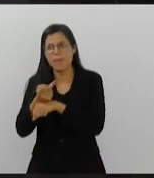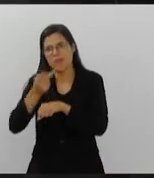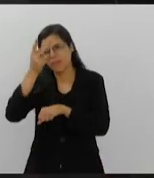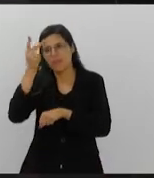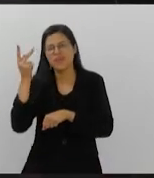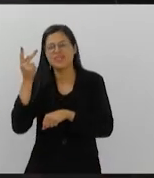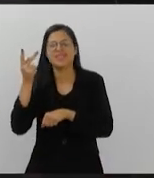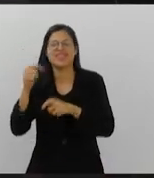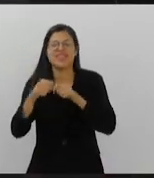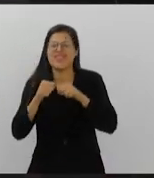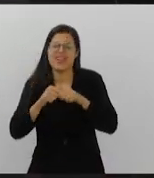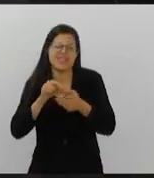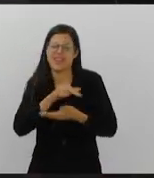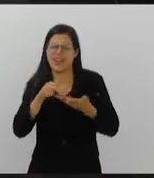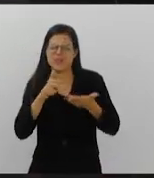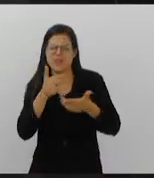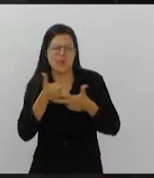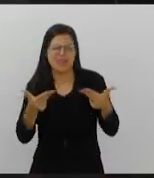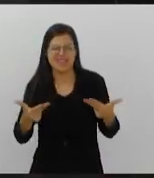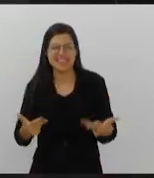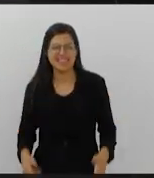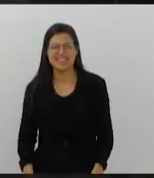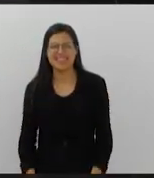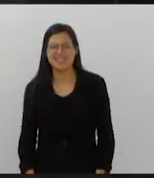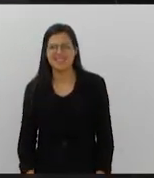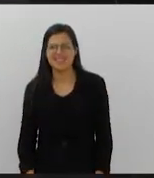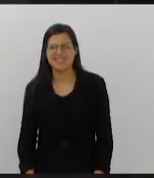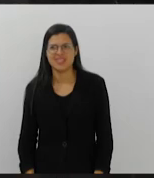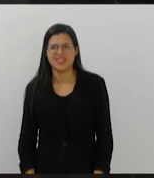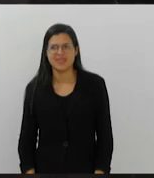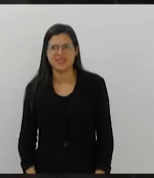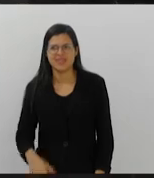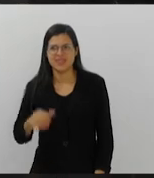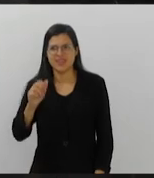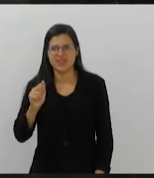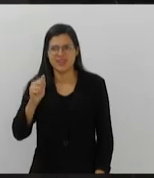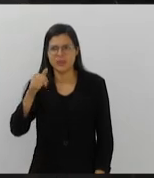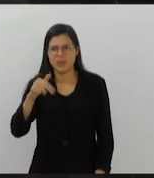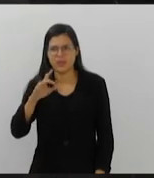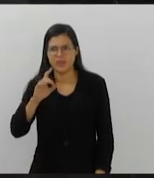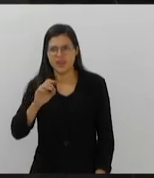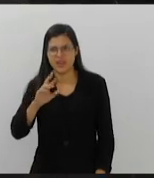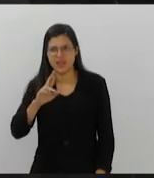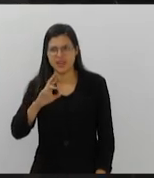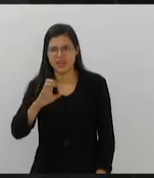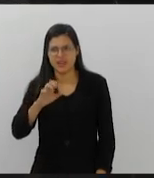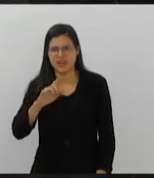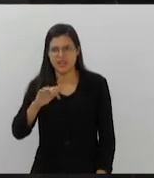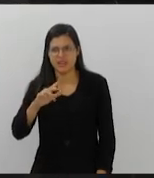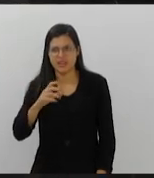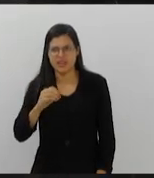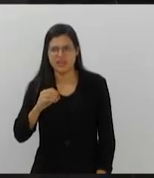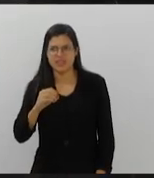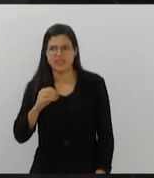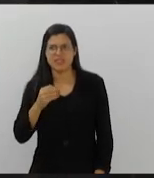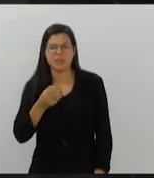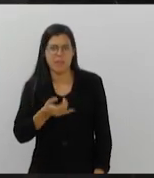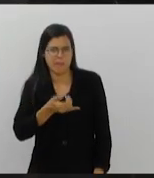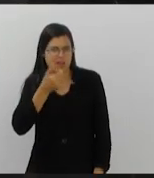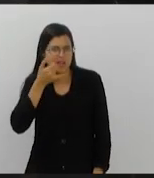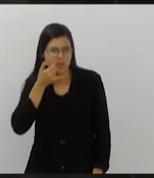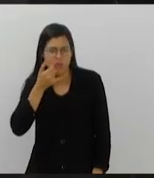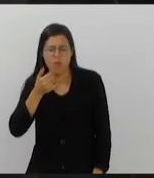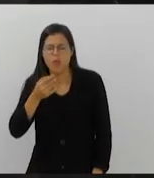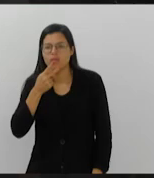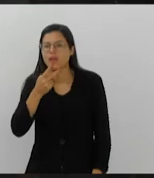coisas. E aí, quando o Andrezinho me ligou, eu falei, pede o Lucas para me ligar. E o